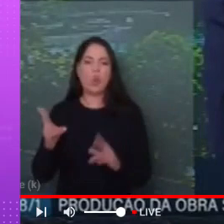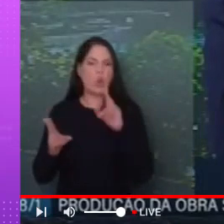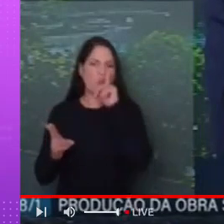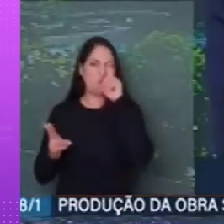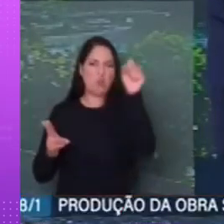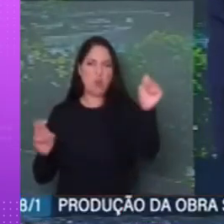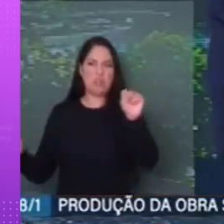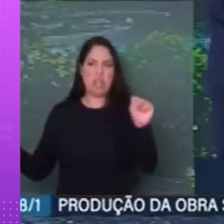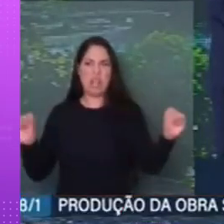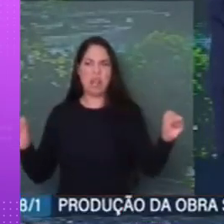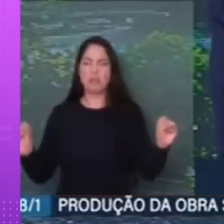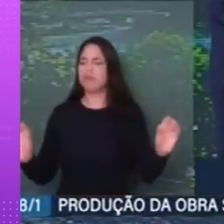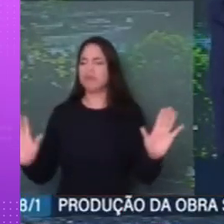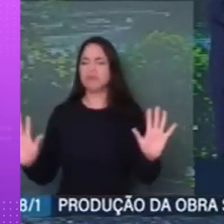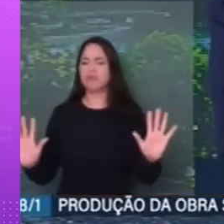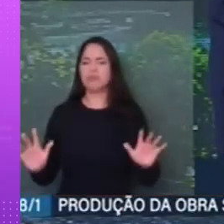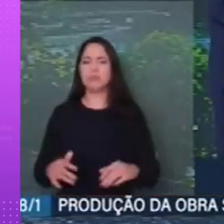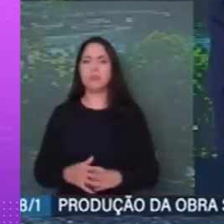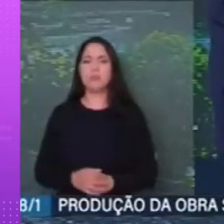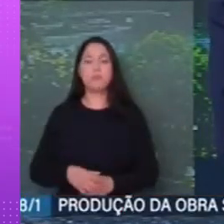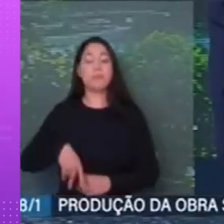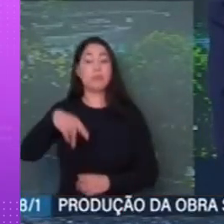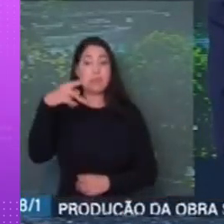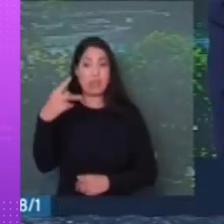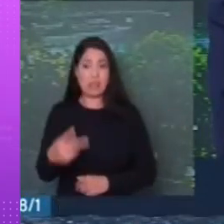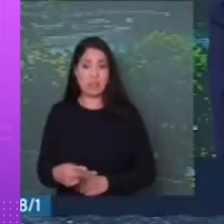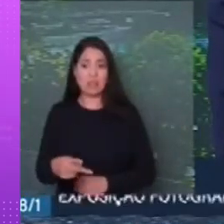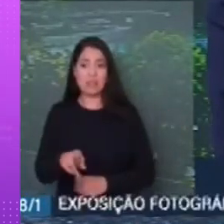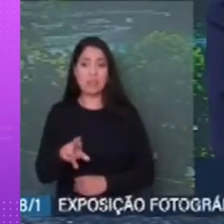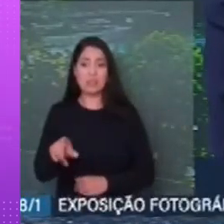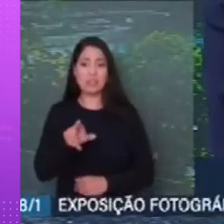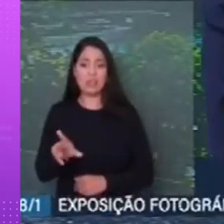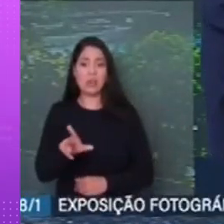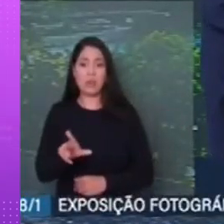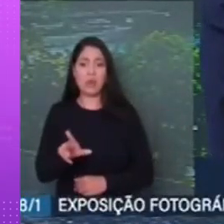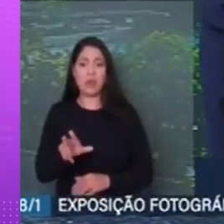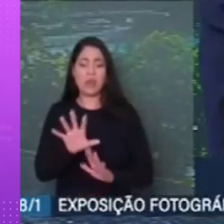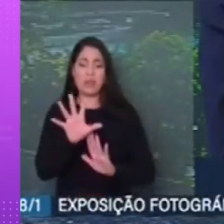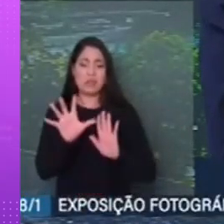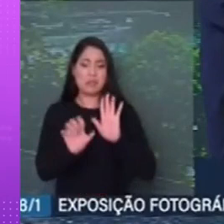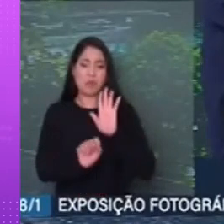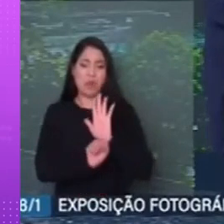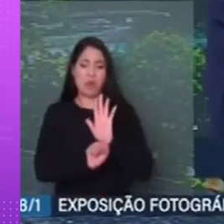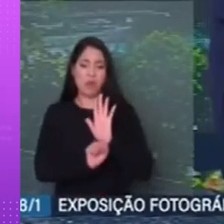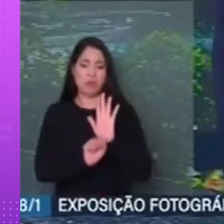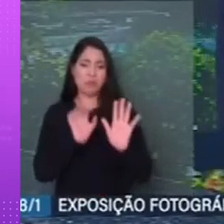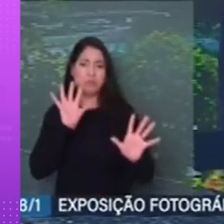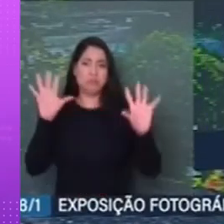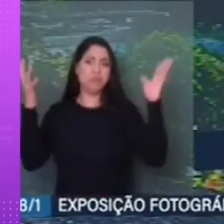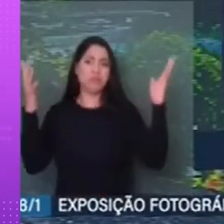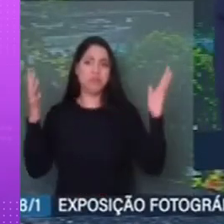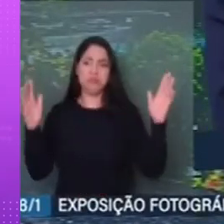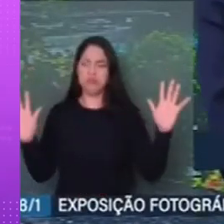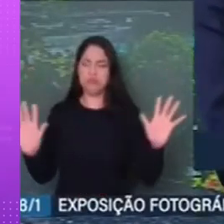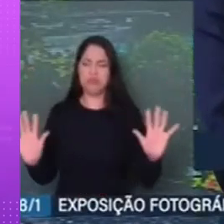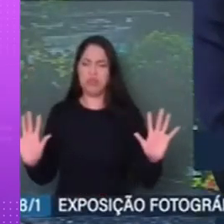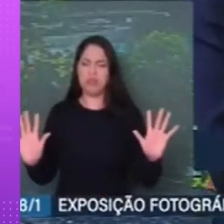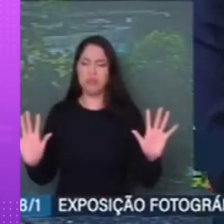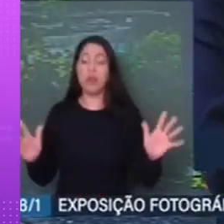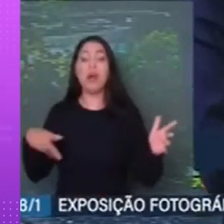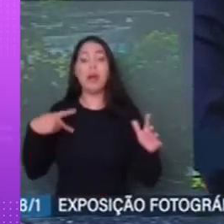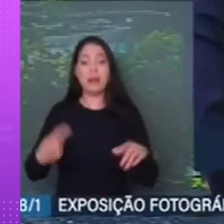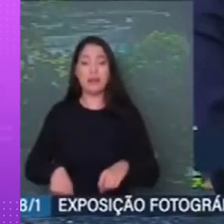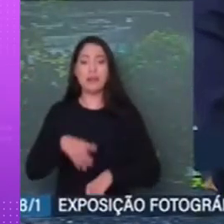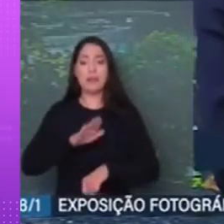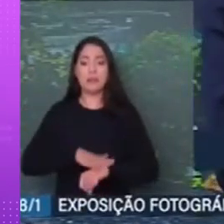do terror, né? De espalhar o terror, a sua forma ali de tentar pautar alguma coisa. Então, são contradições que são importantes aqui